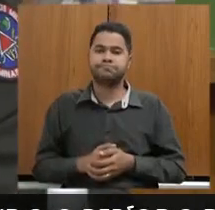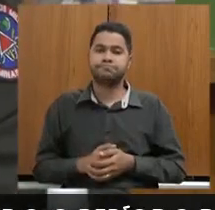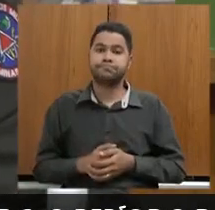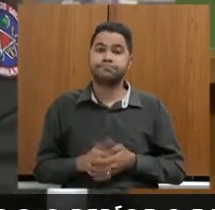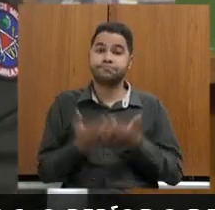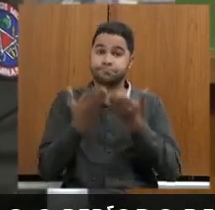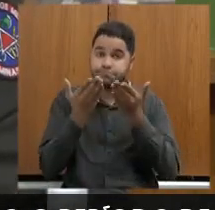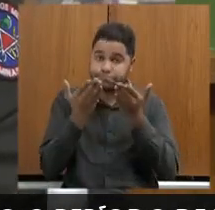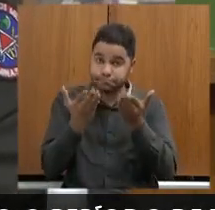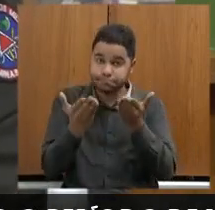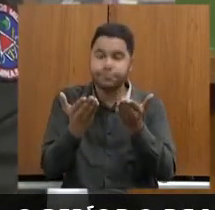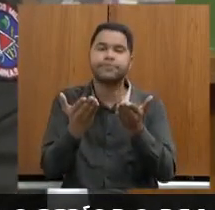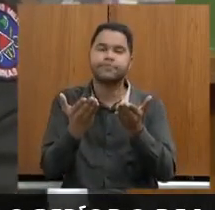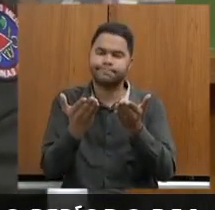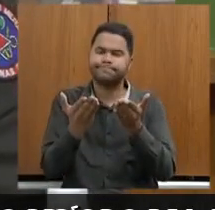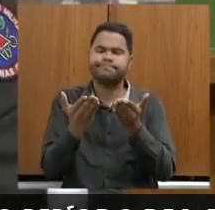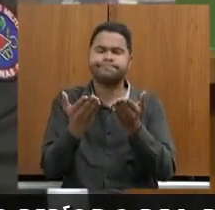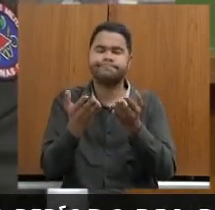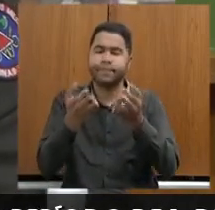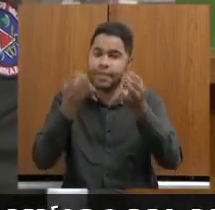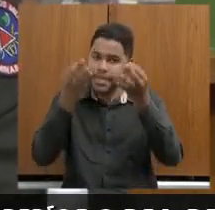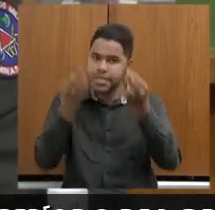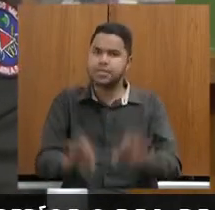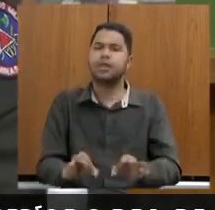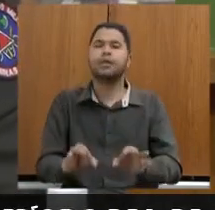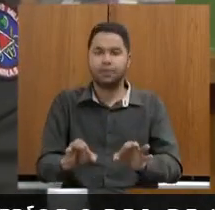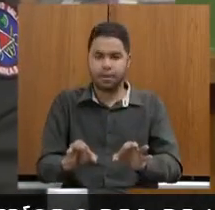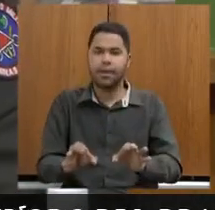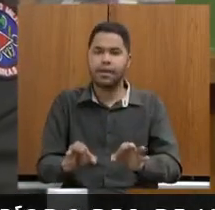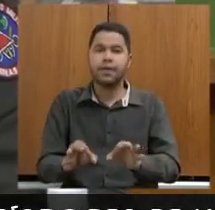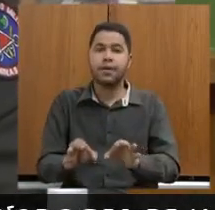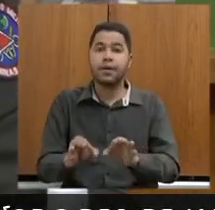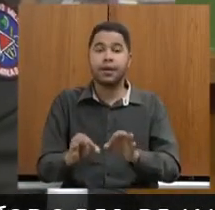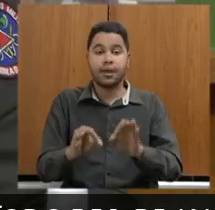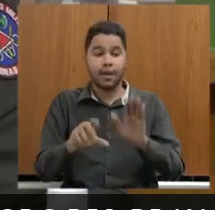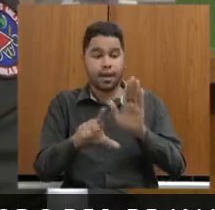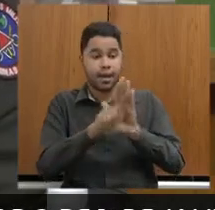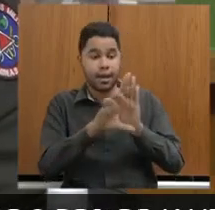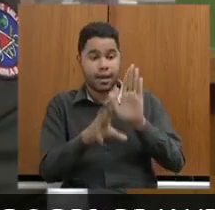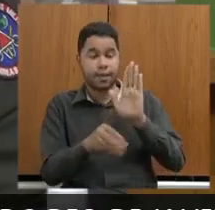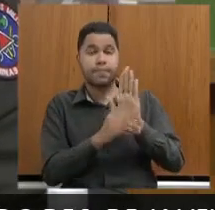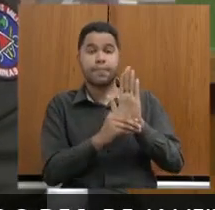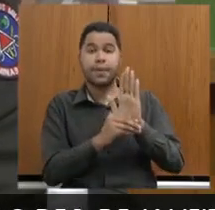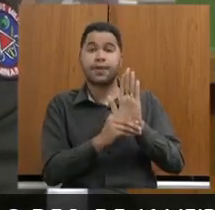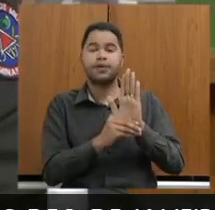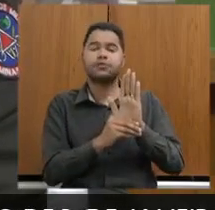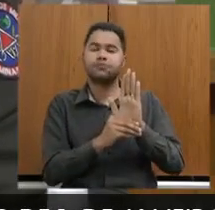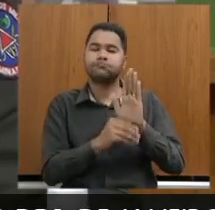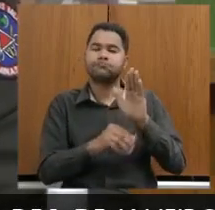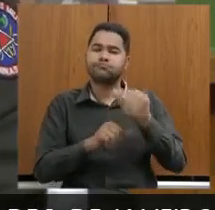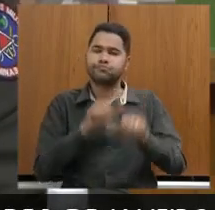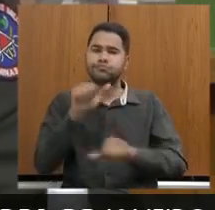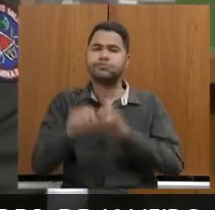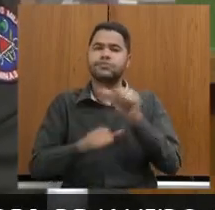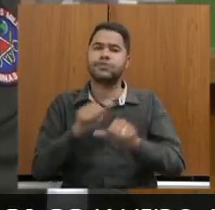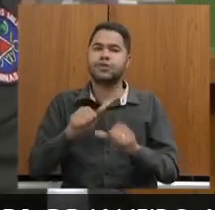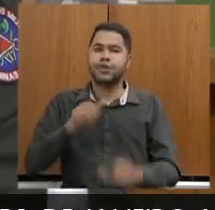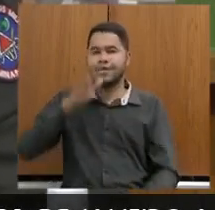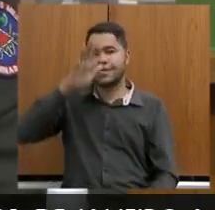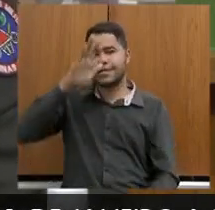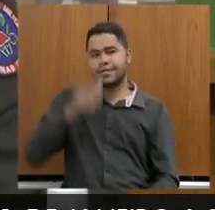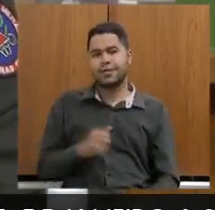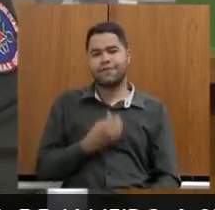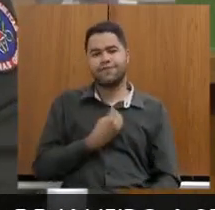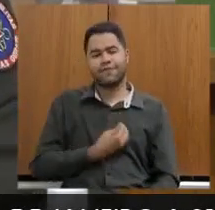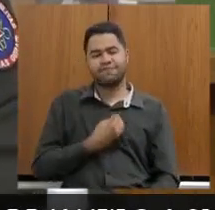faz com que os senhores tem absoluta certeza de que a emenda parlamentar vai se transformar em salvar